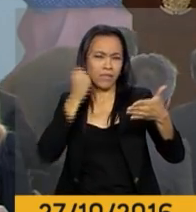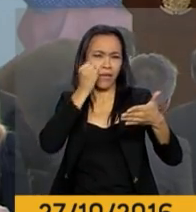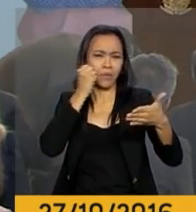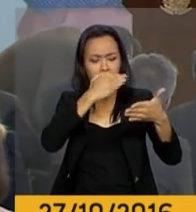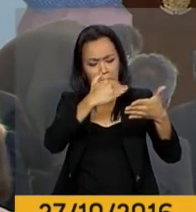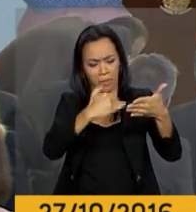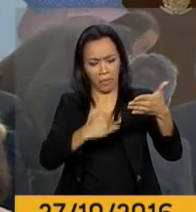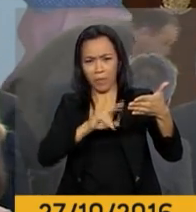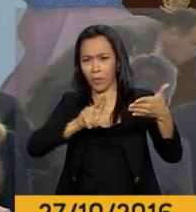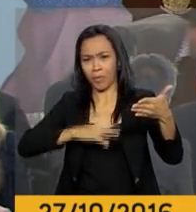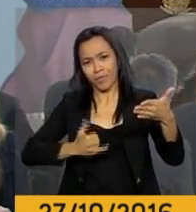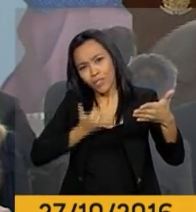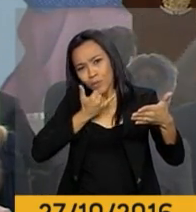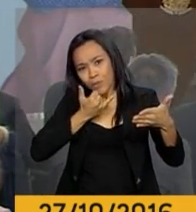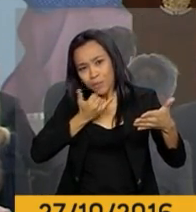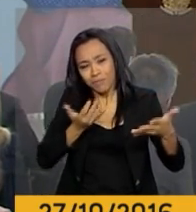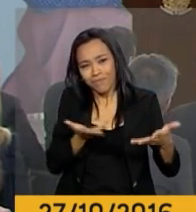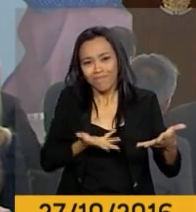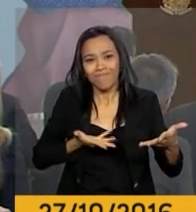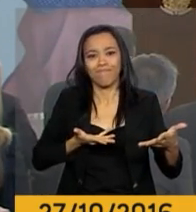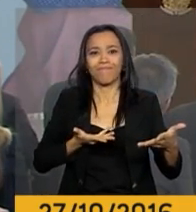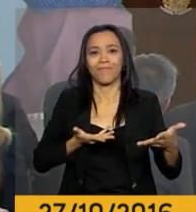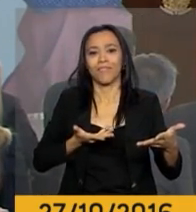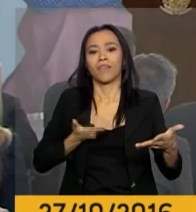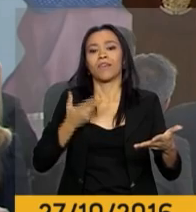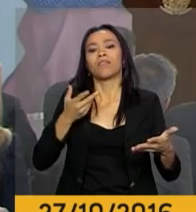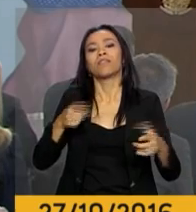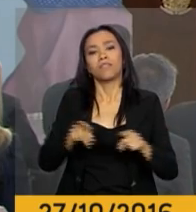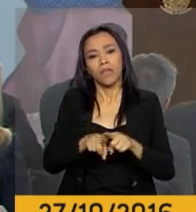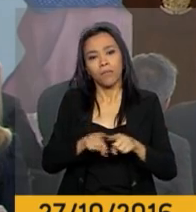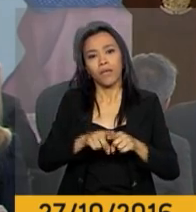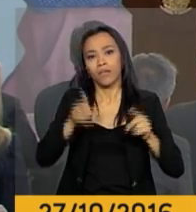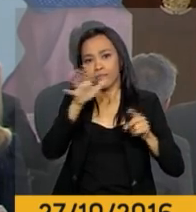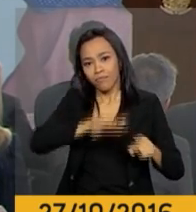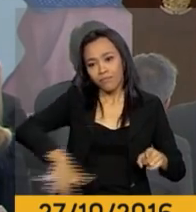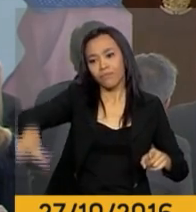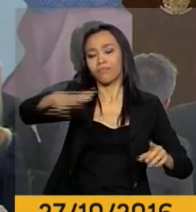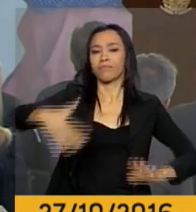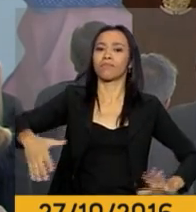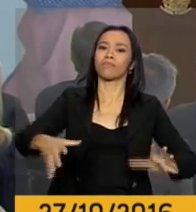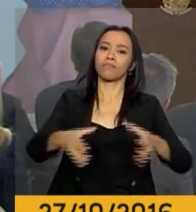senadores, que eu peço licença para cumprimentá-los coletivamente.